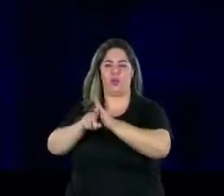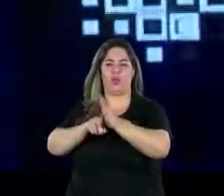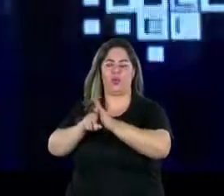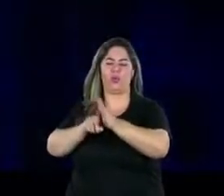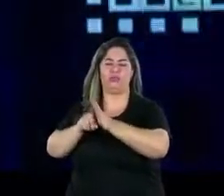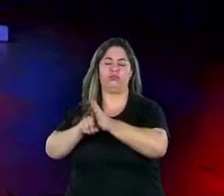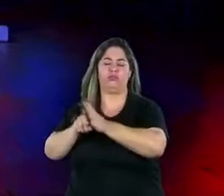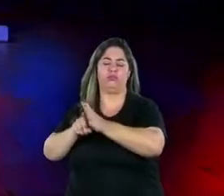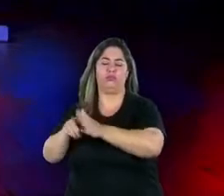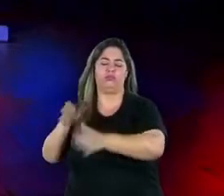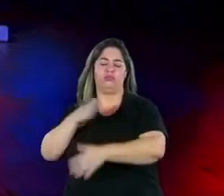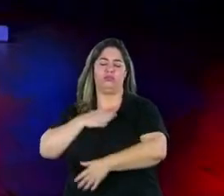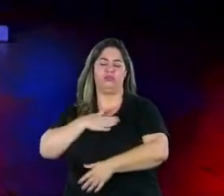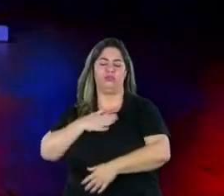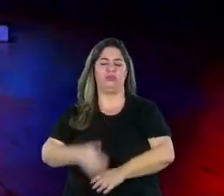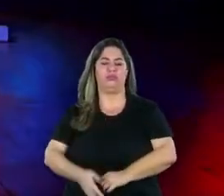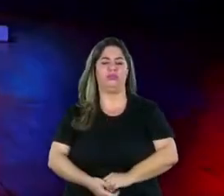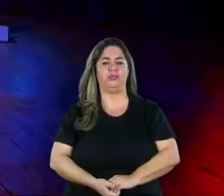tenho trilhado.